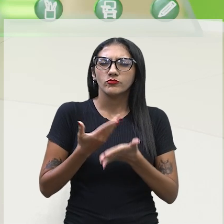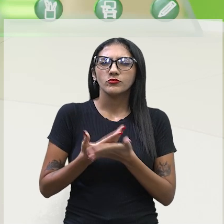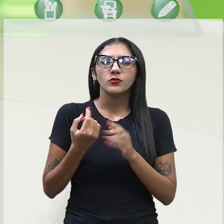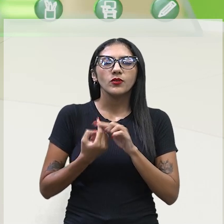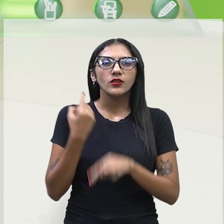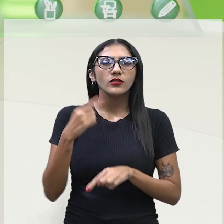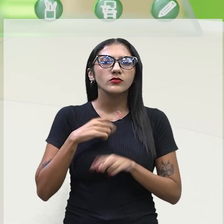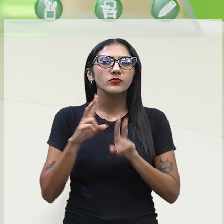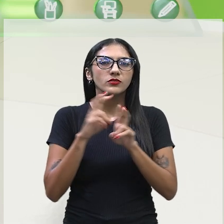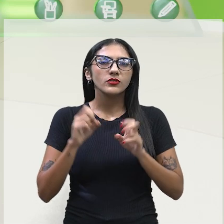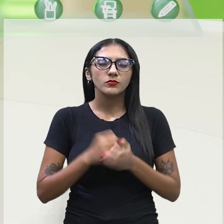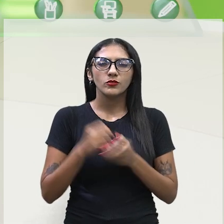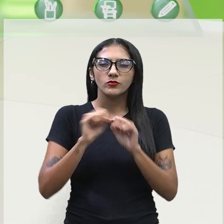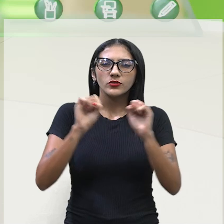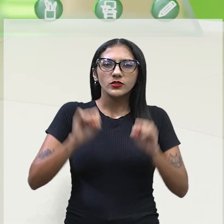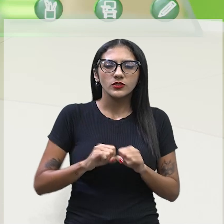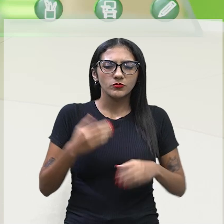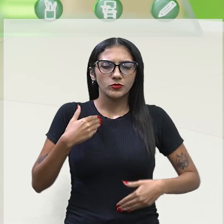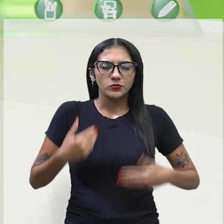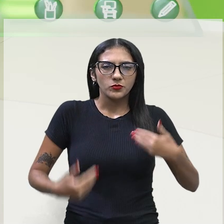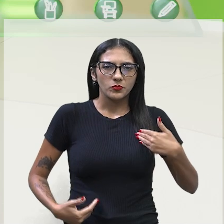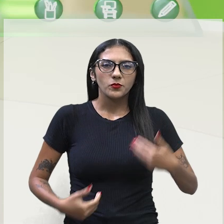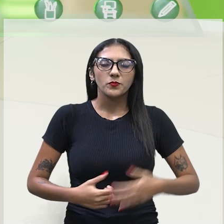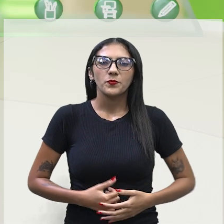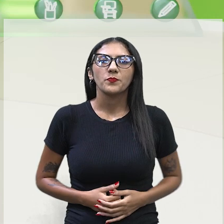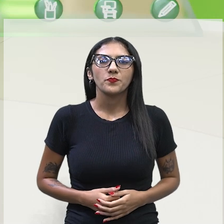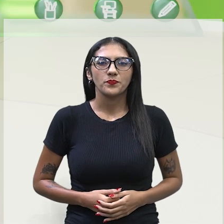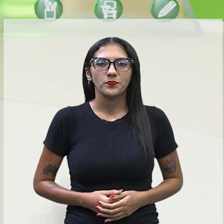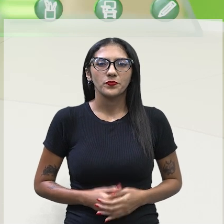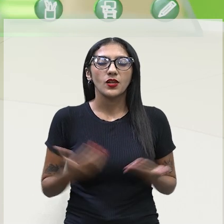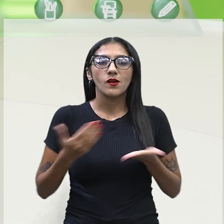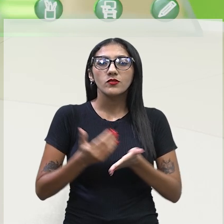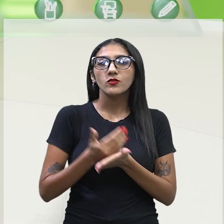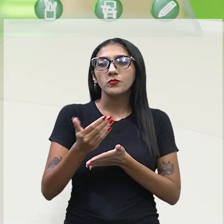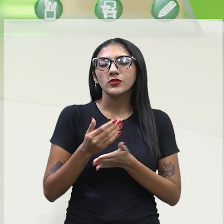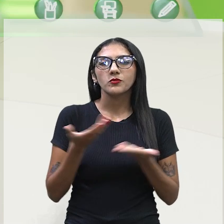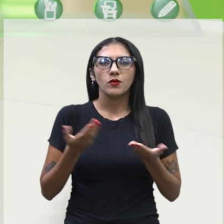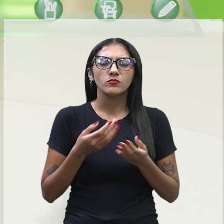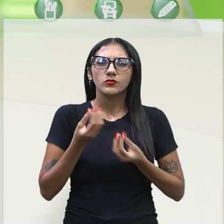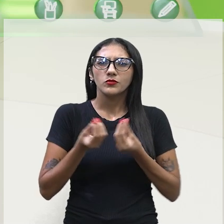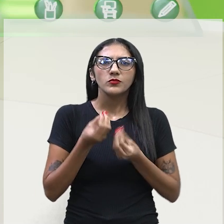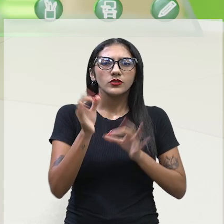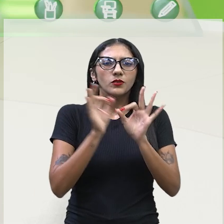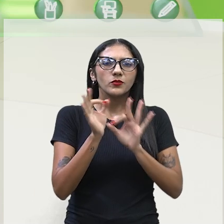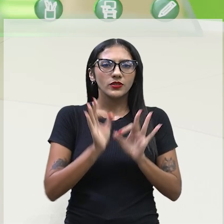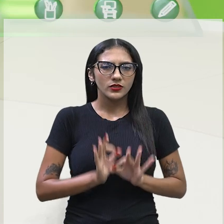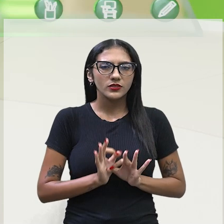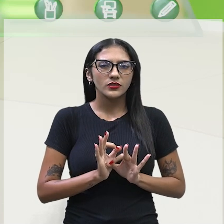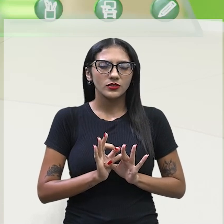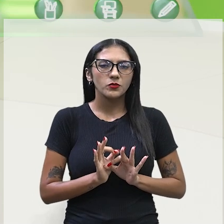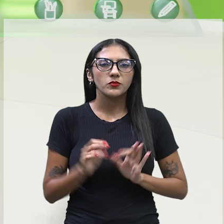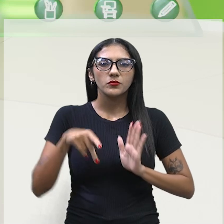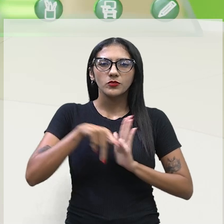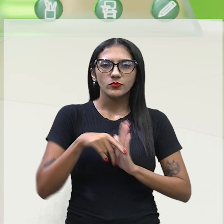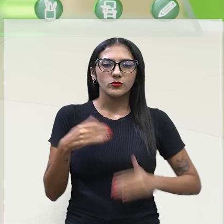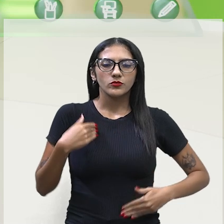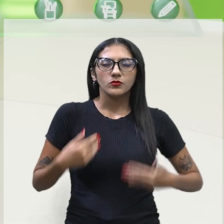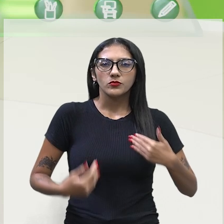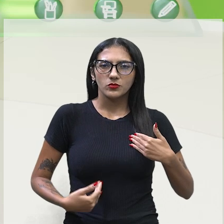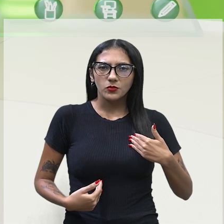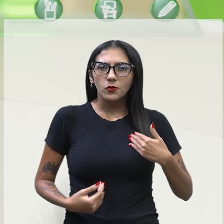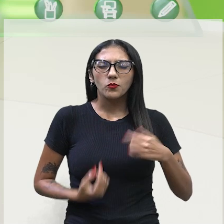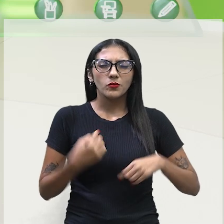sobre os sistemas do nosso corpo, né? E a gente vai começar falando sobre a organização, né, do nosso corpo, do